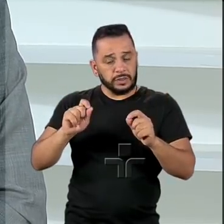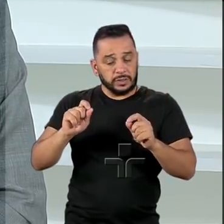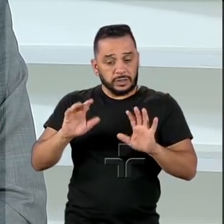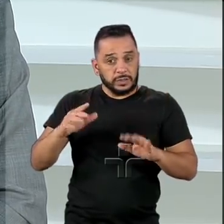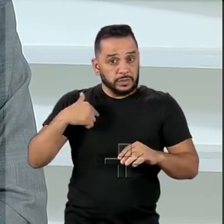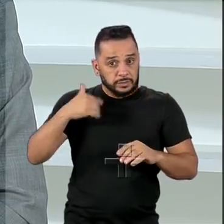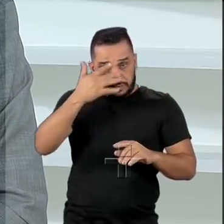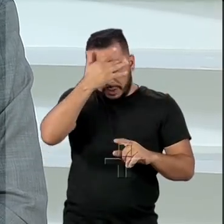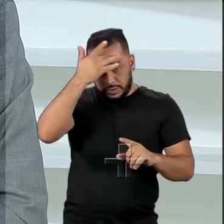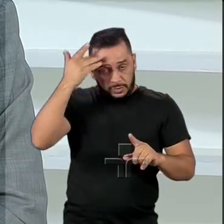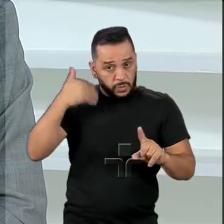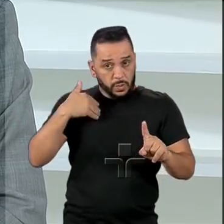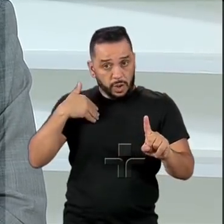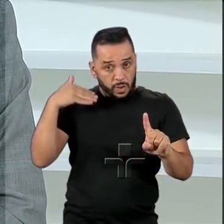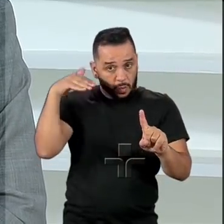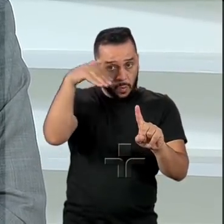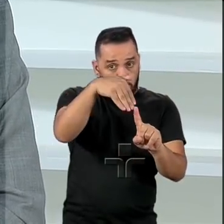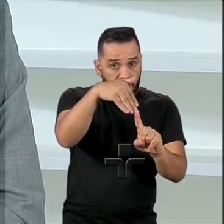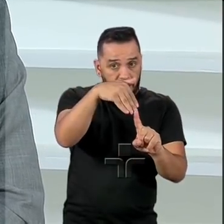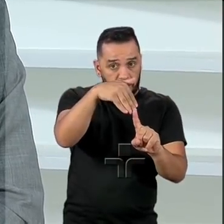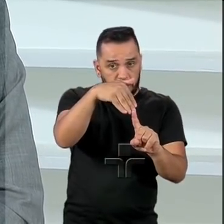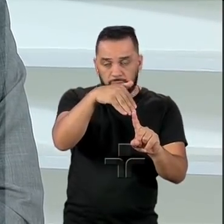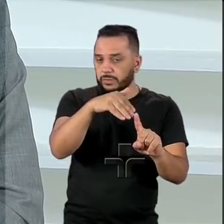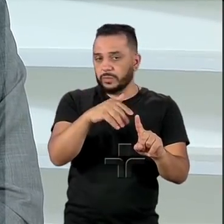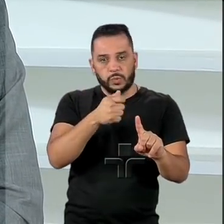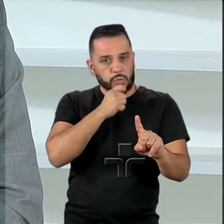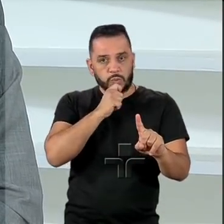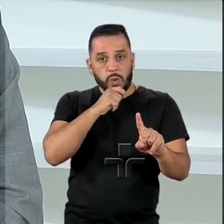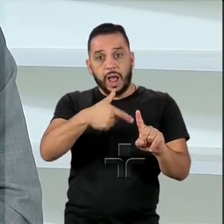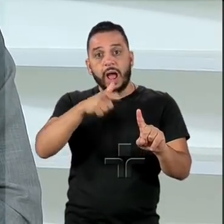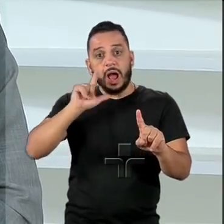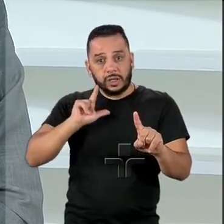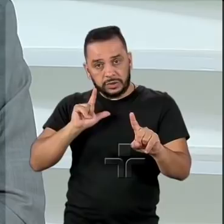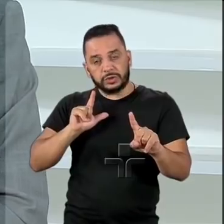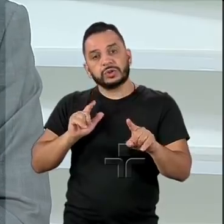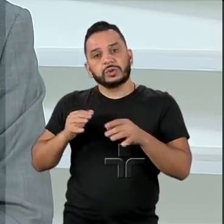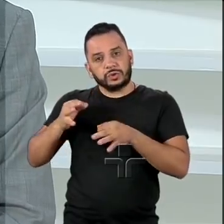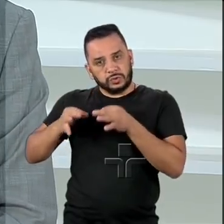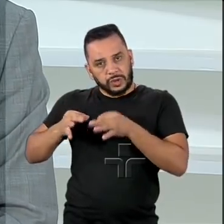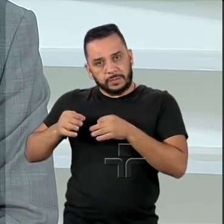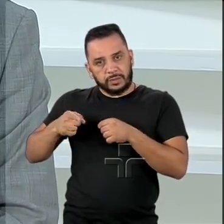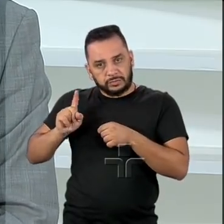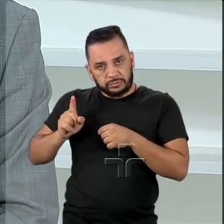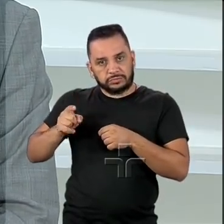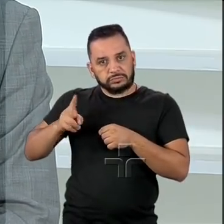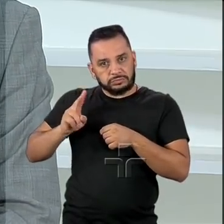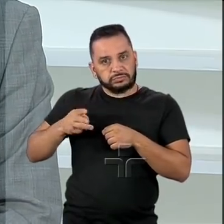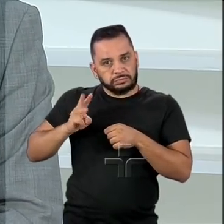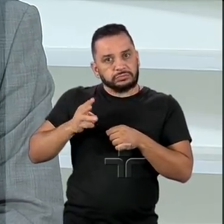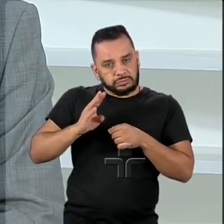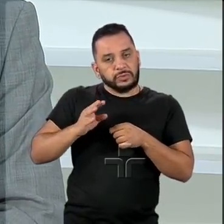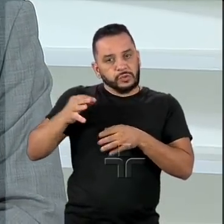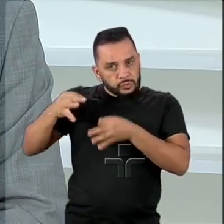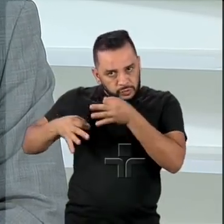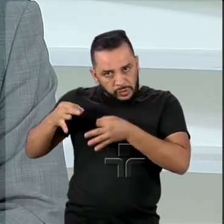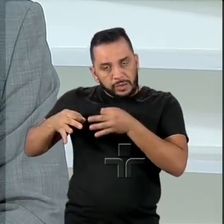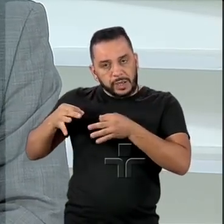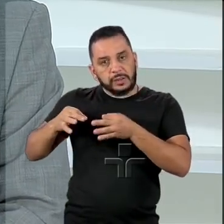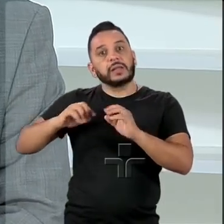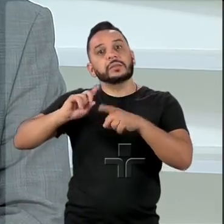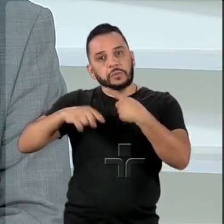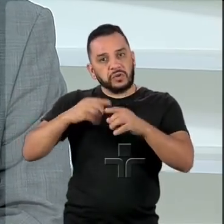culpado antes do trânsito em julgado da decisão condenatória. Portanto, nos termos da